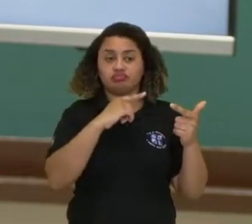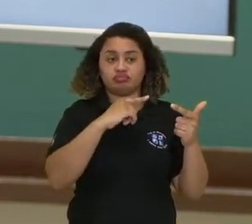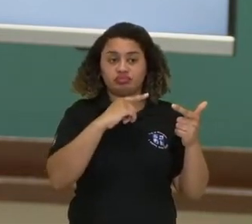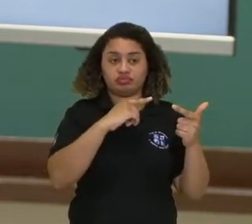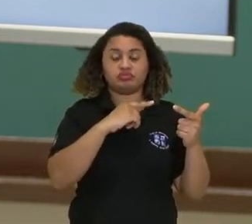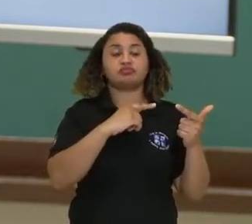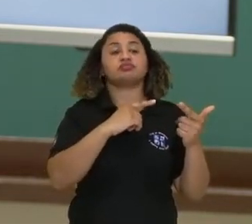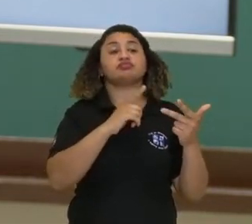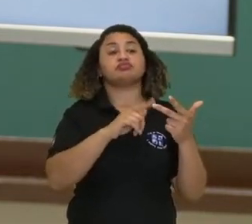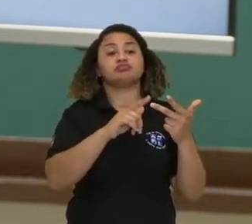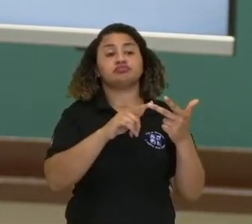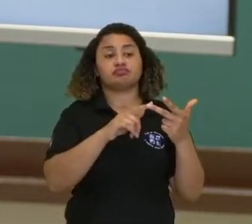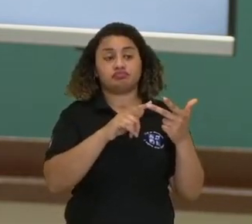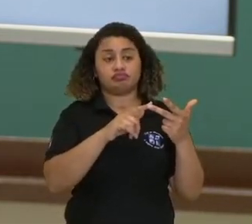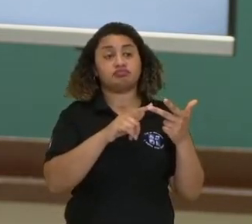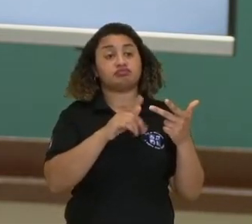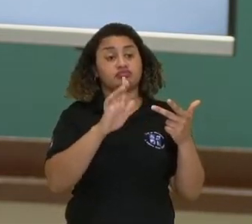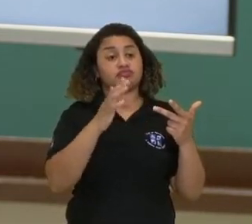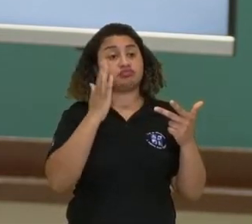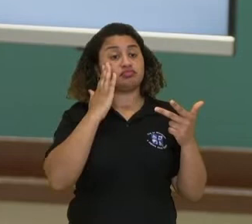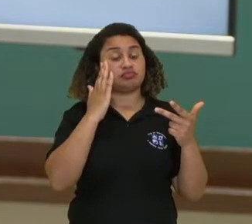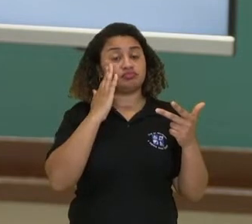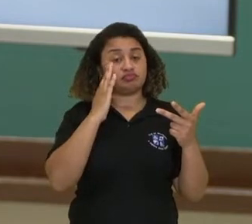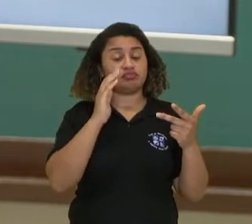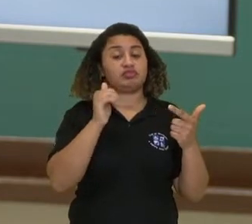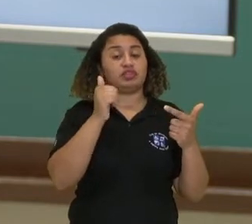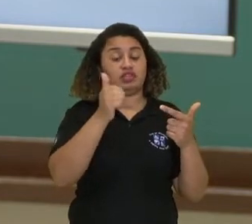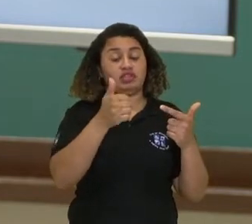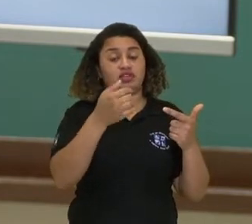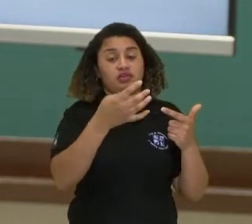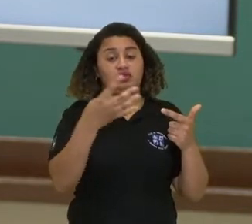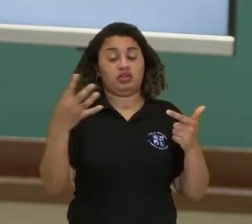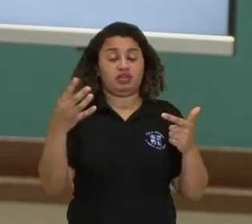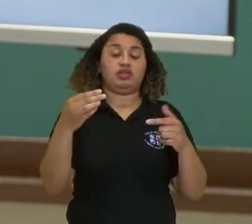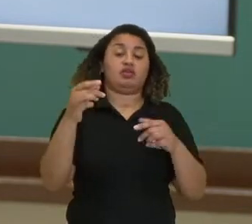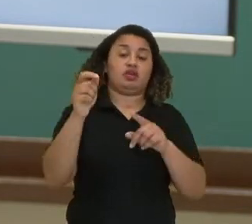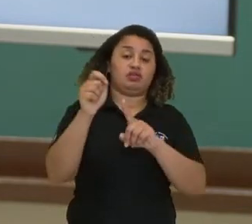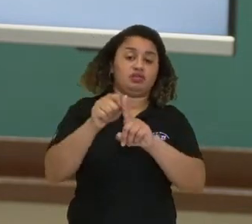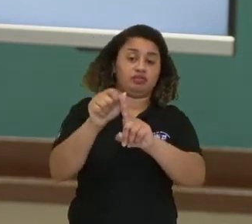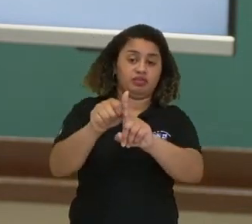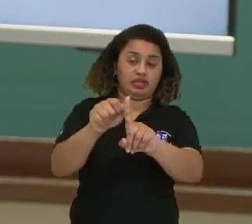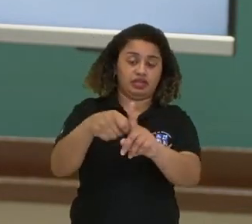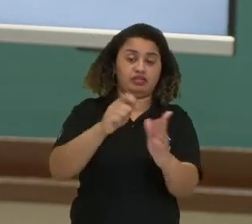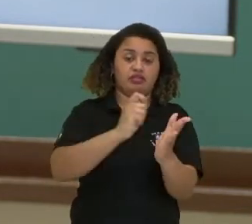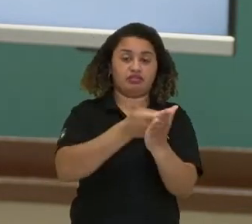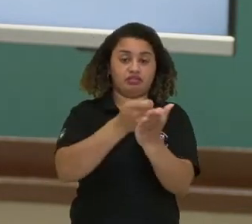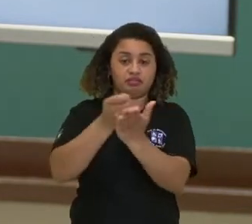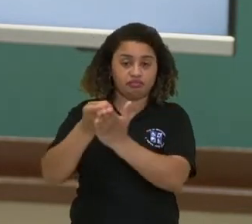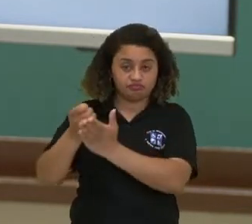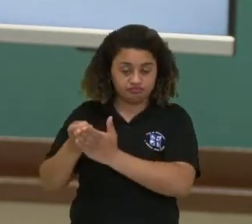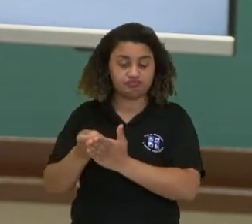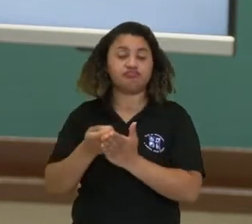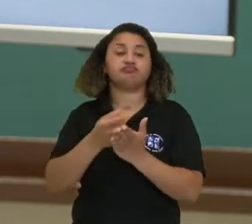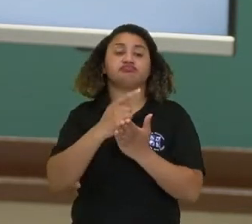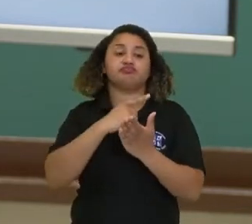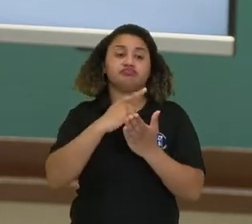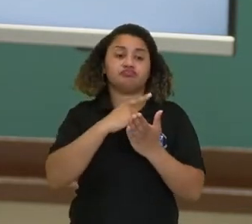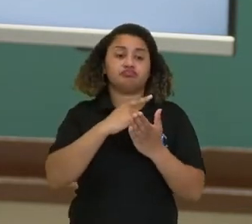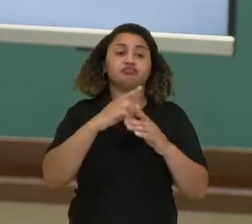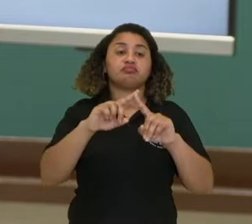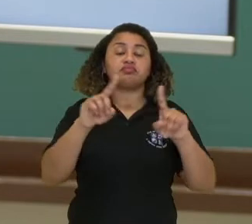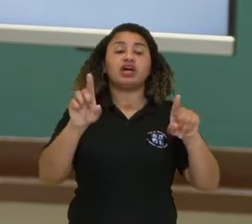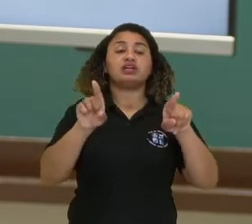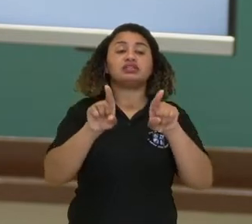PA, que a gente já conhece, né? São 144 pagamentos que serão feitos, mas